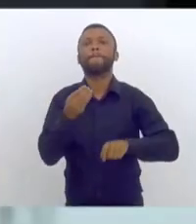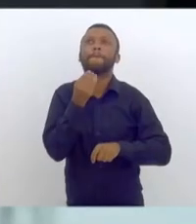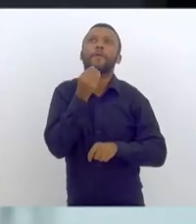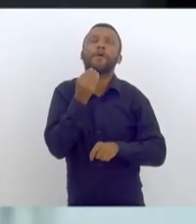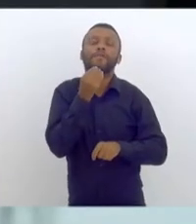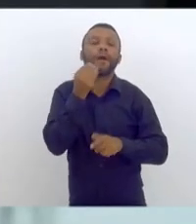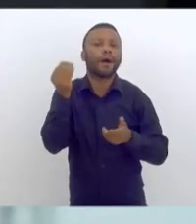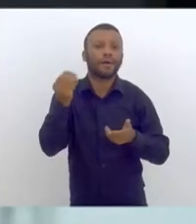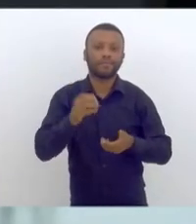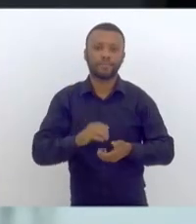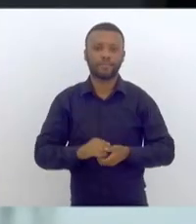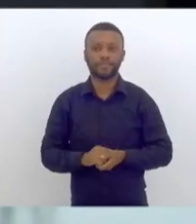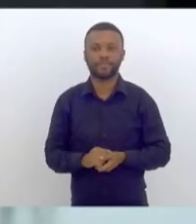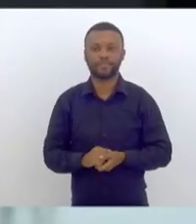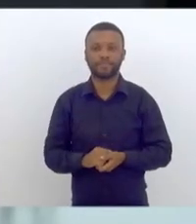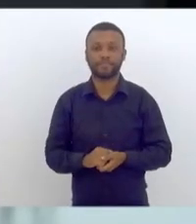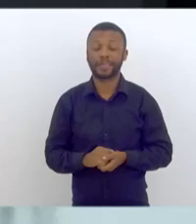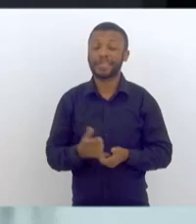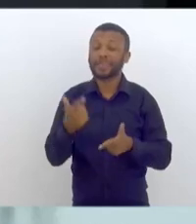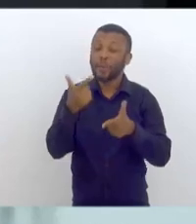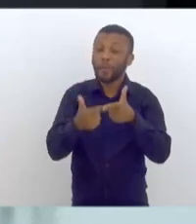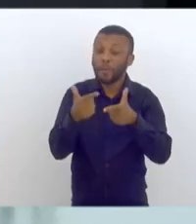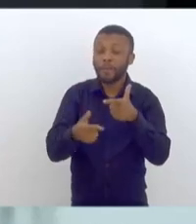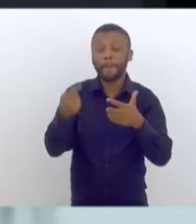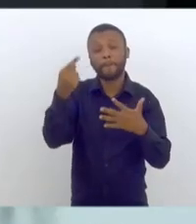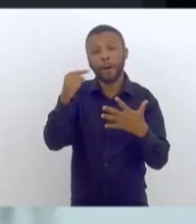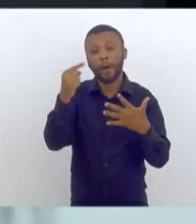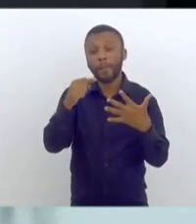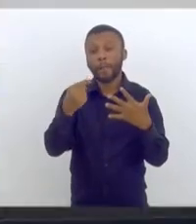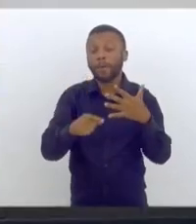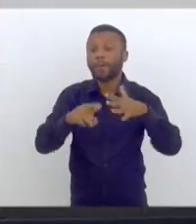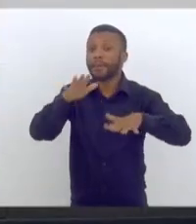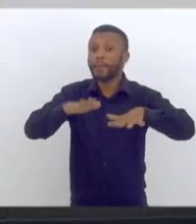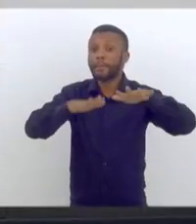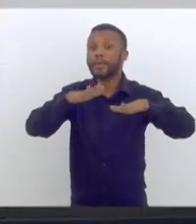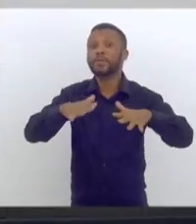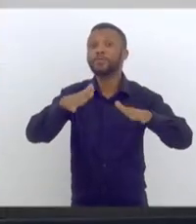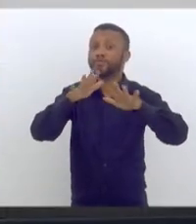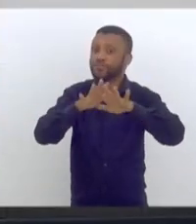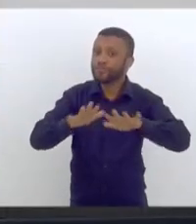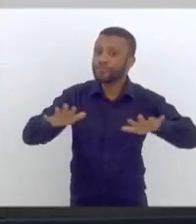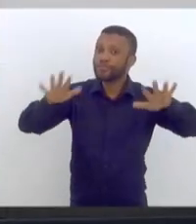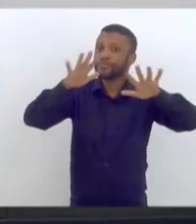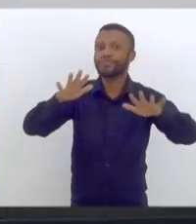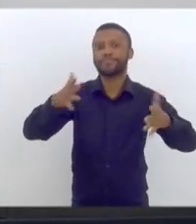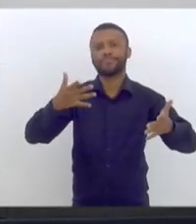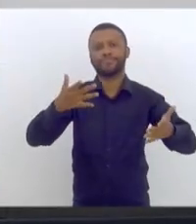porque depende muitas questões depende inclusive do comandante Geral das forças desarmadas